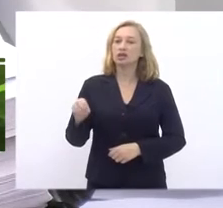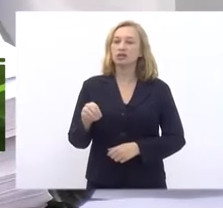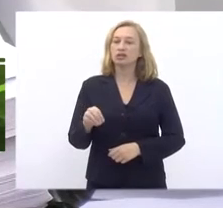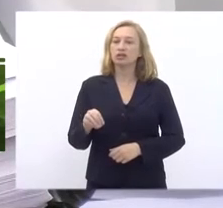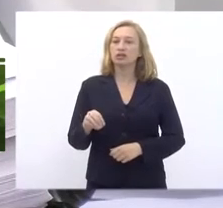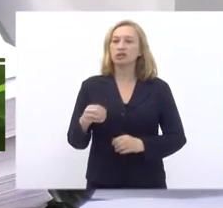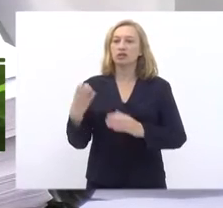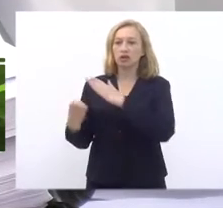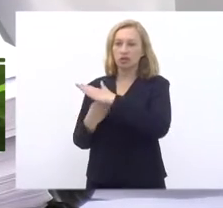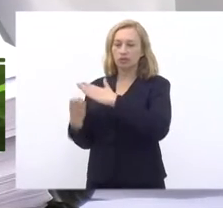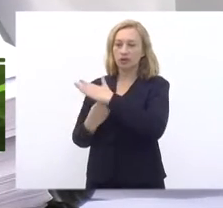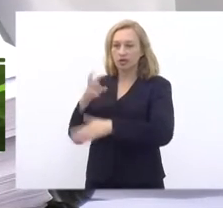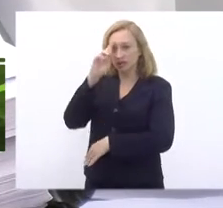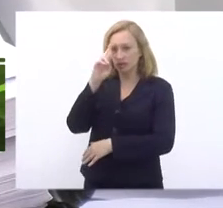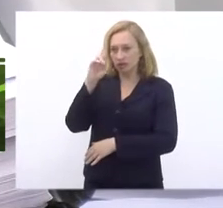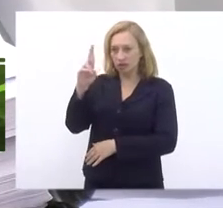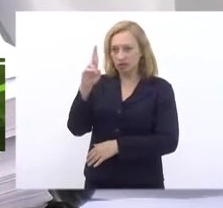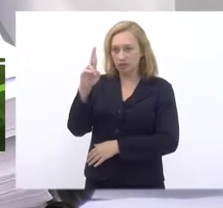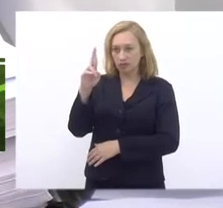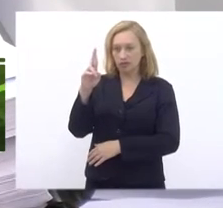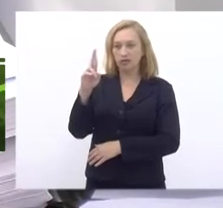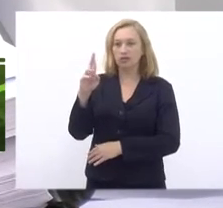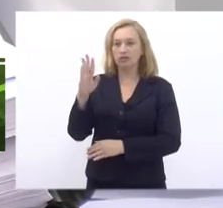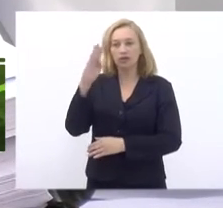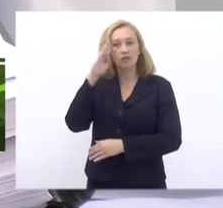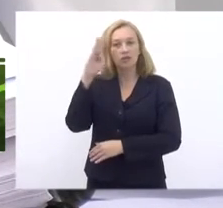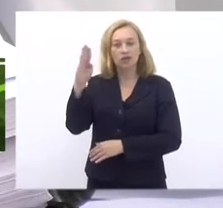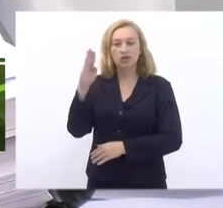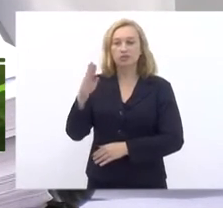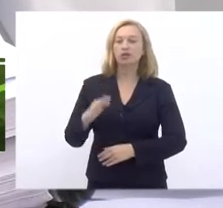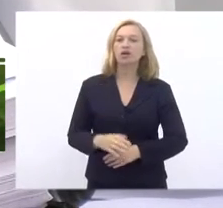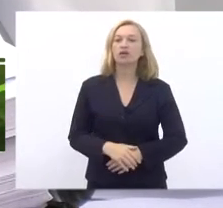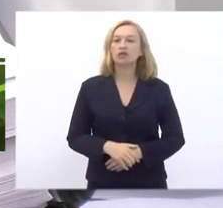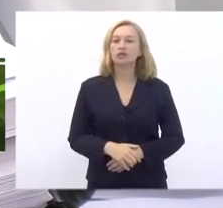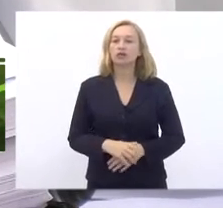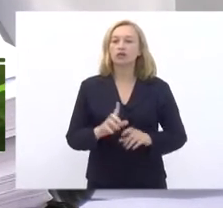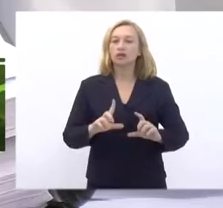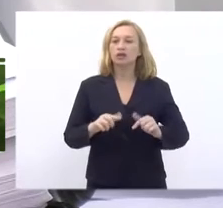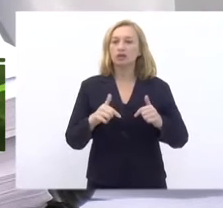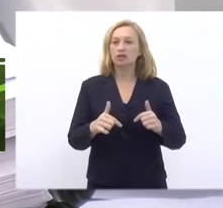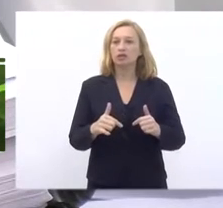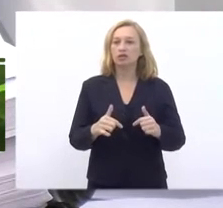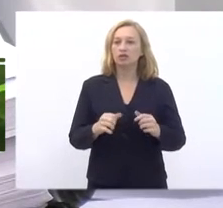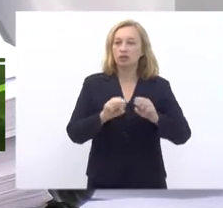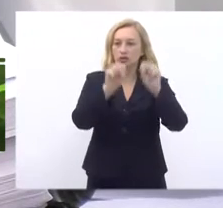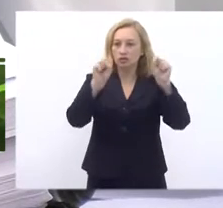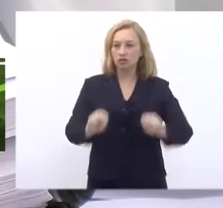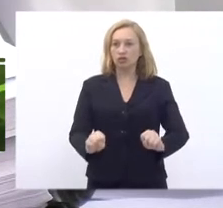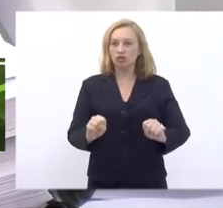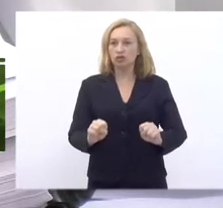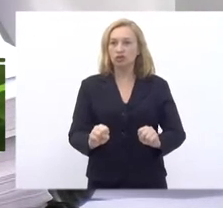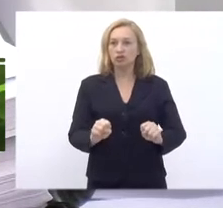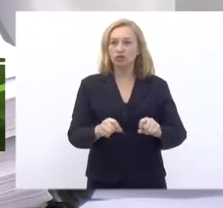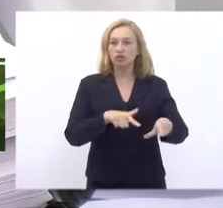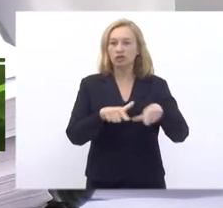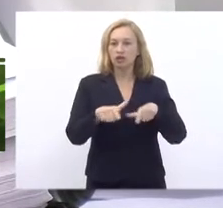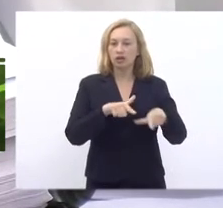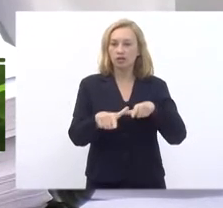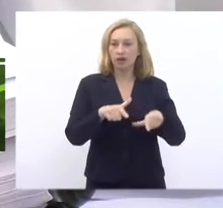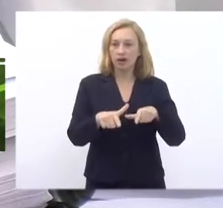concessionária terá exclusividade necessária em face das peculiaridades operacionais do sistema para a prestação de serviço da